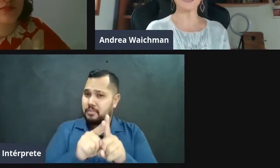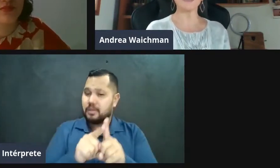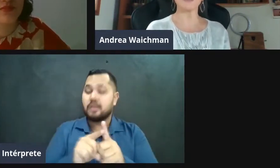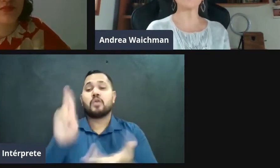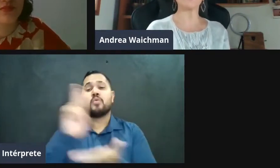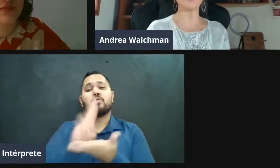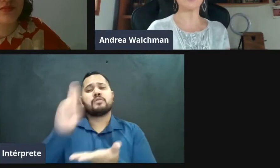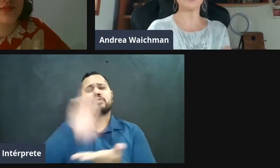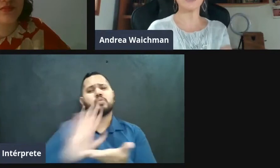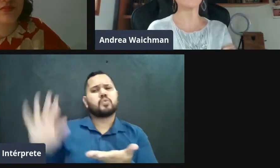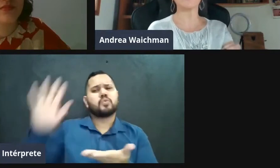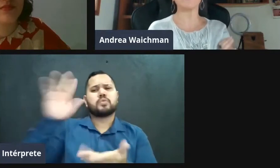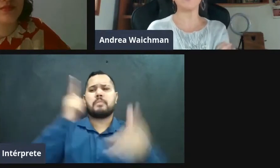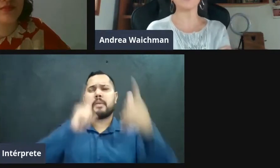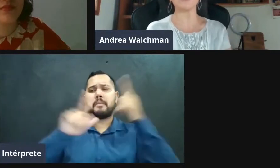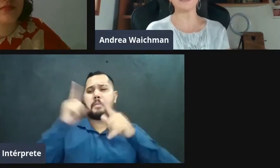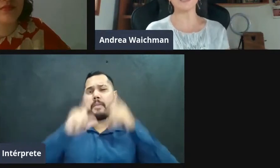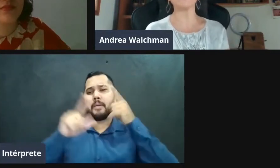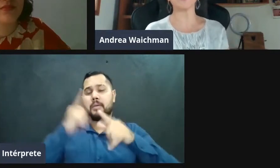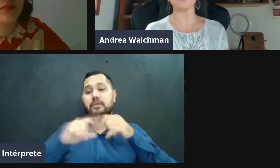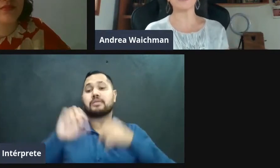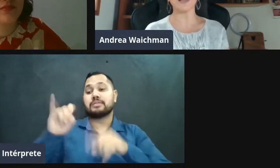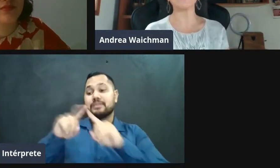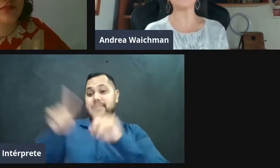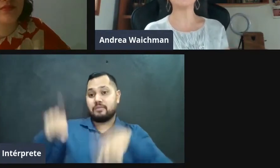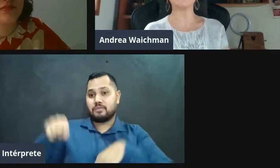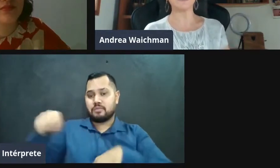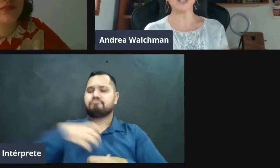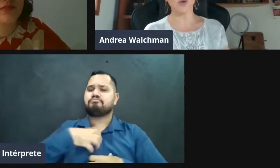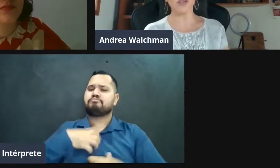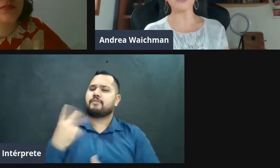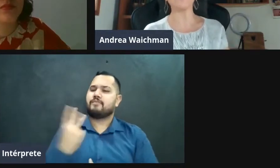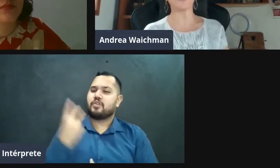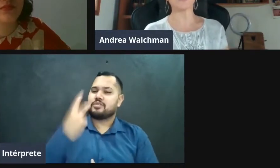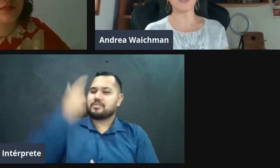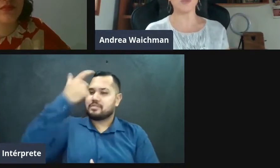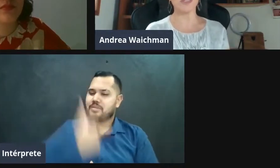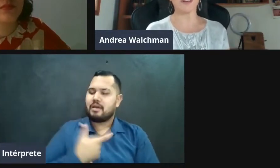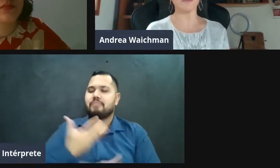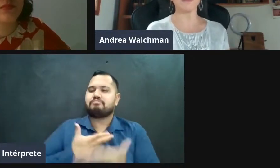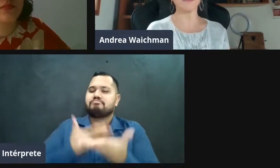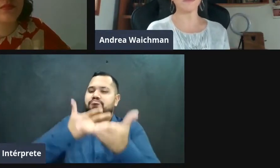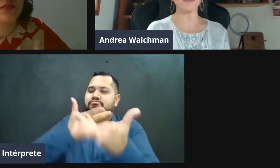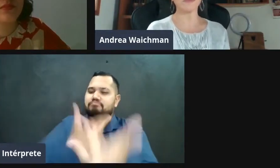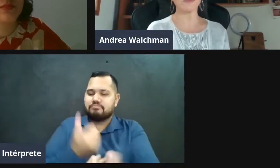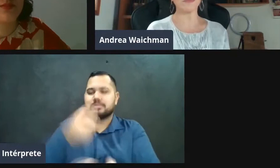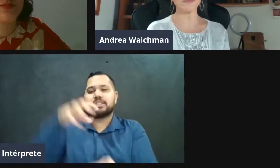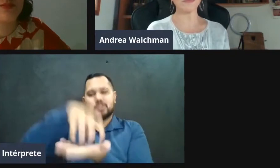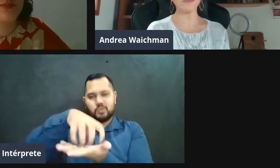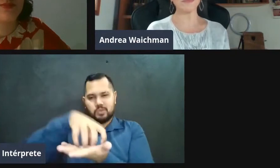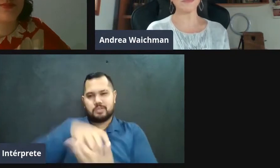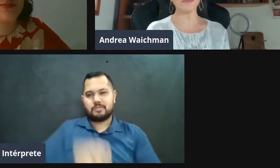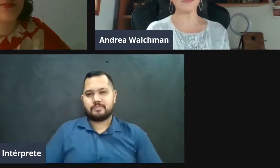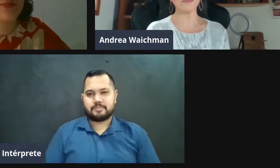todo sai ganhando quando a gente tem um servidor que se sente valorizado, se sente acolhido pela sua instituição.